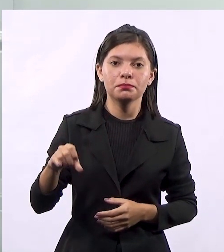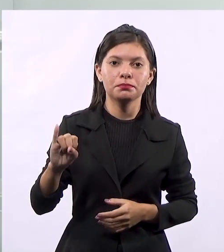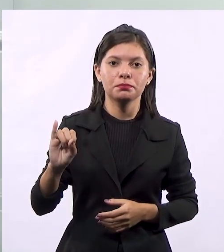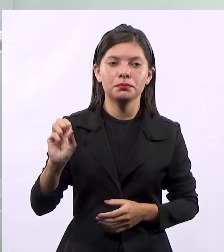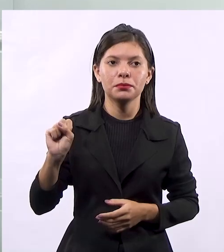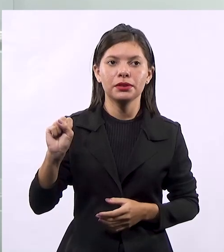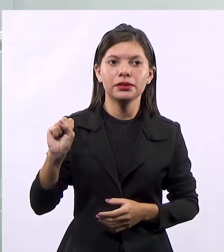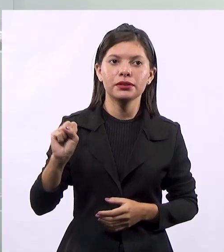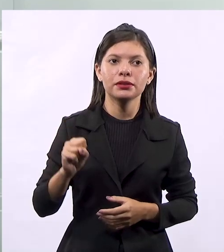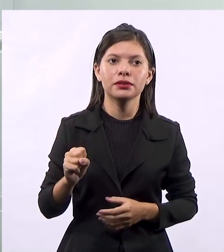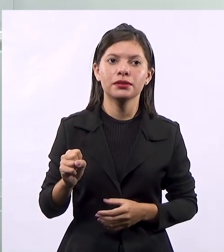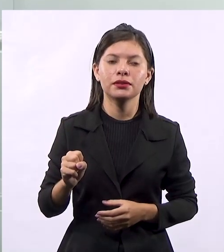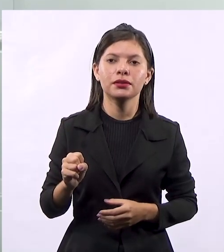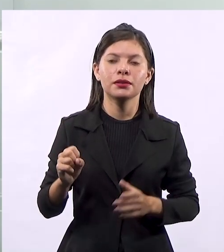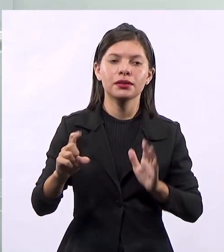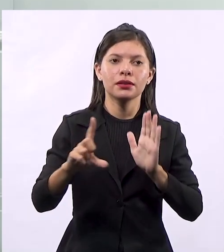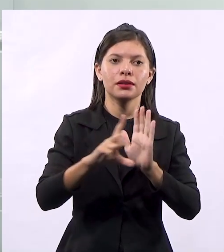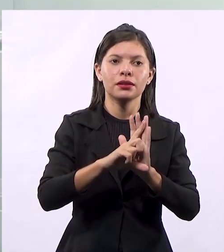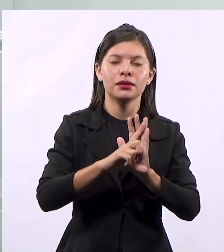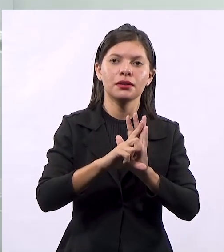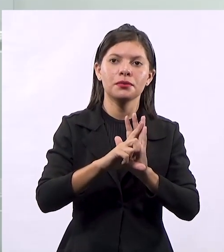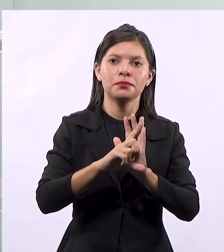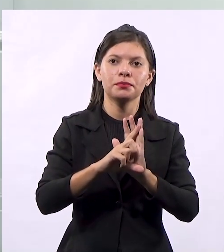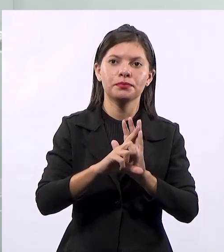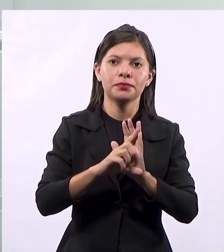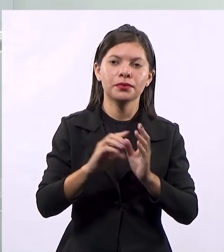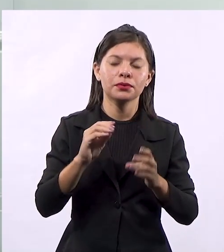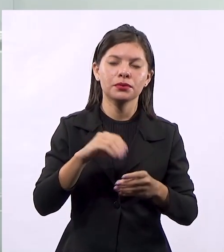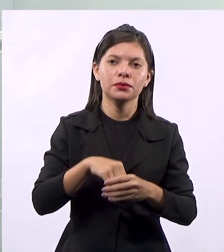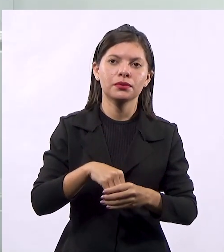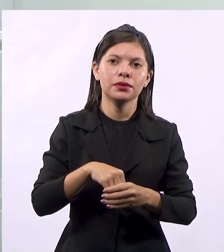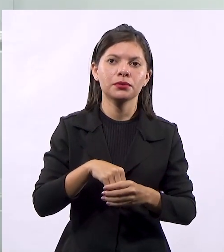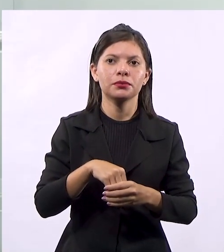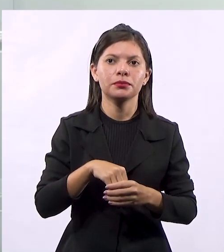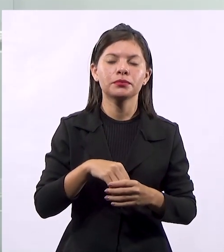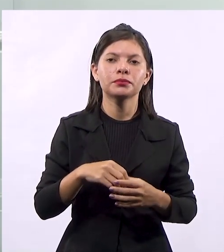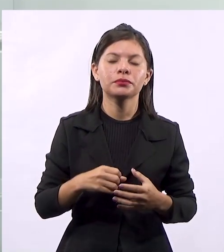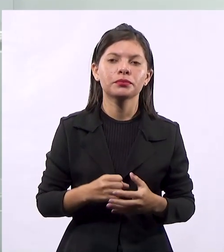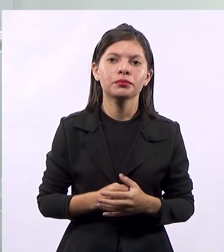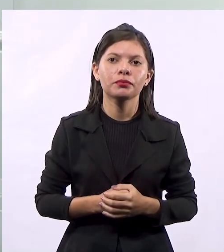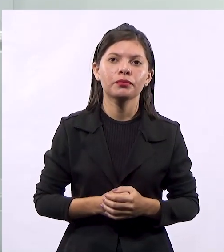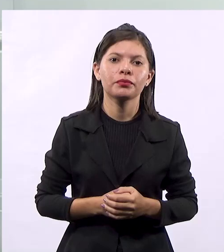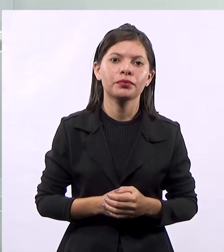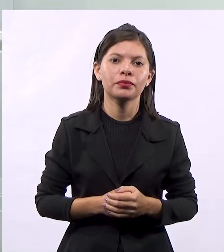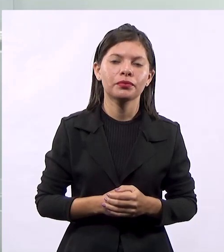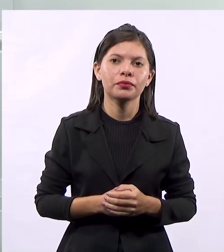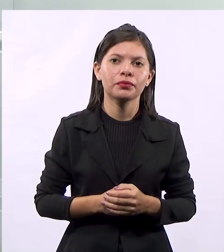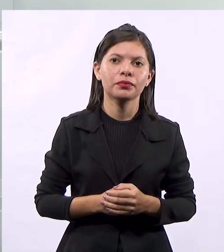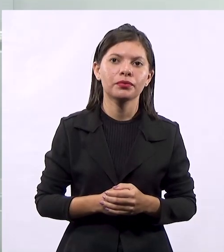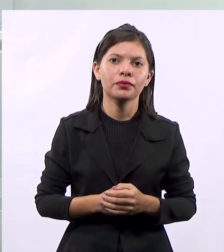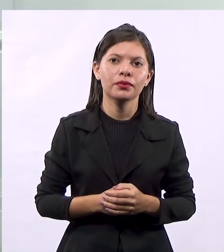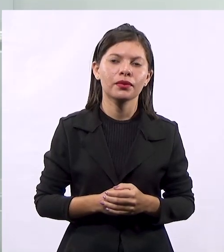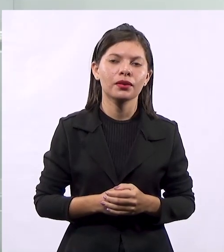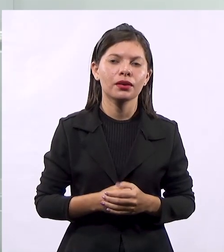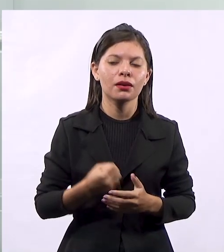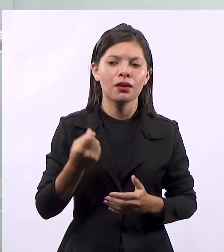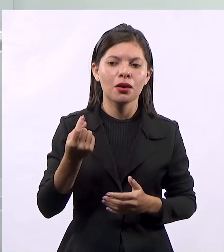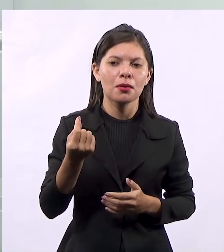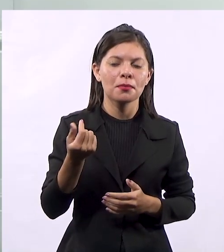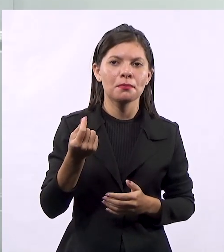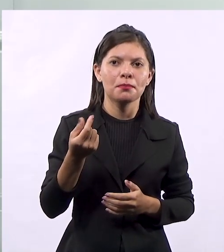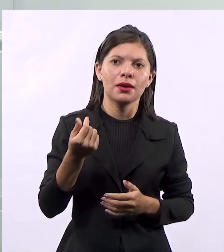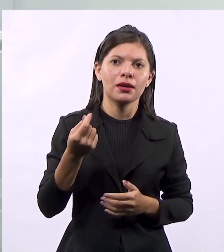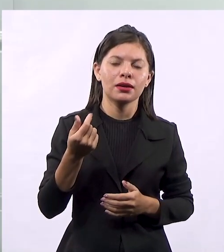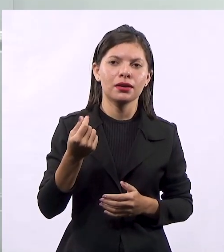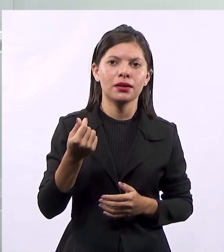federal. E esse piso salarial vai ser posto pela lei federal. Portanto, nenhum outro ente